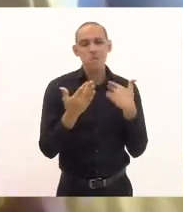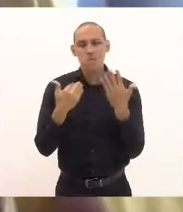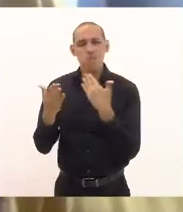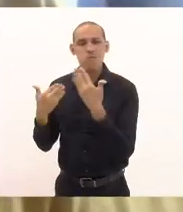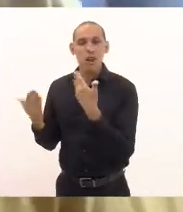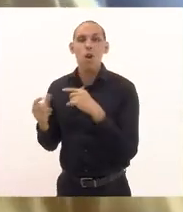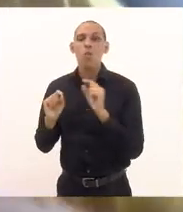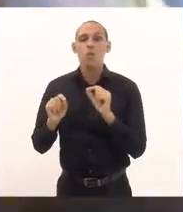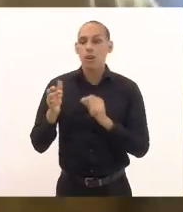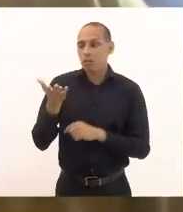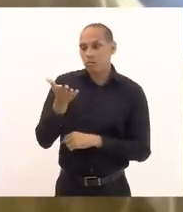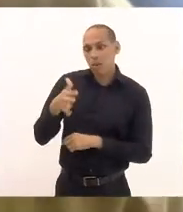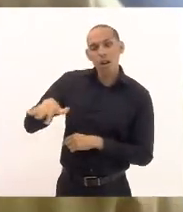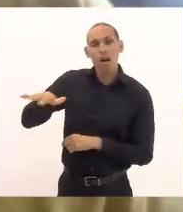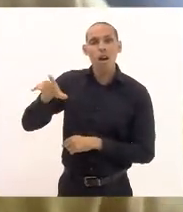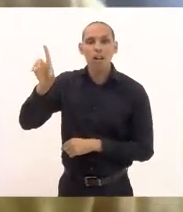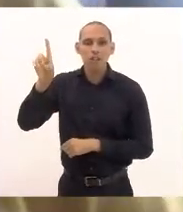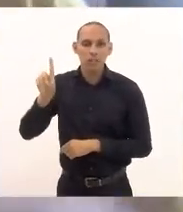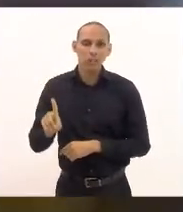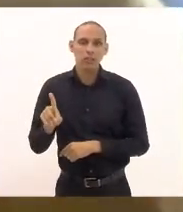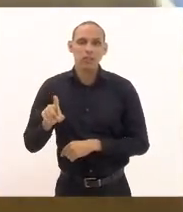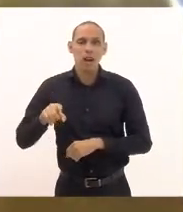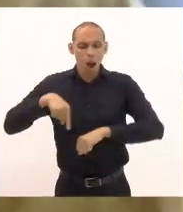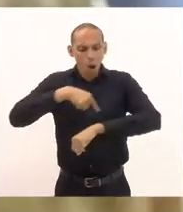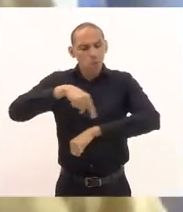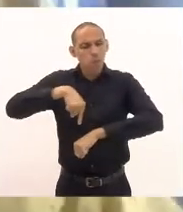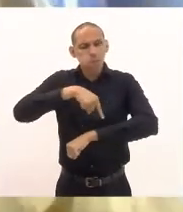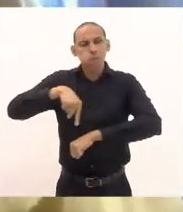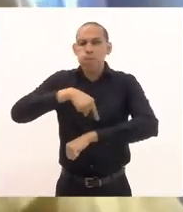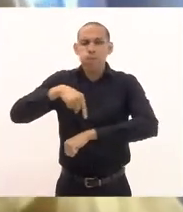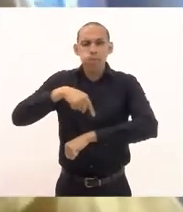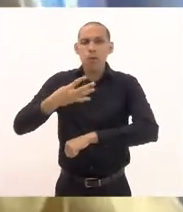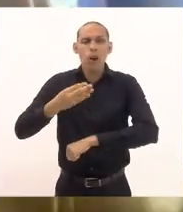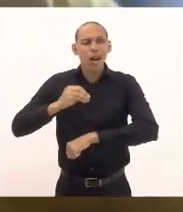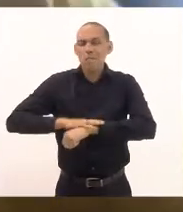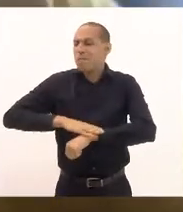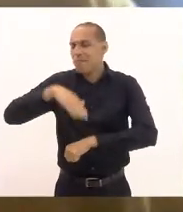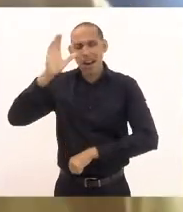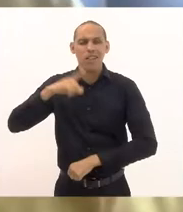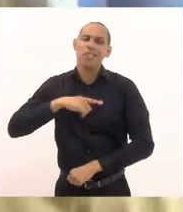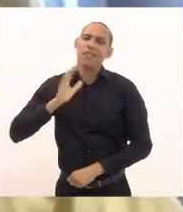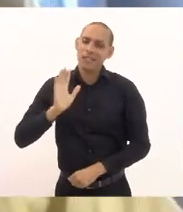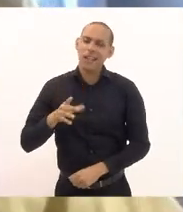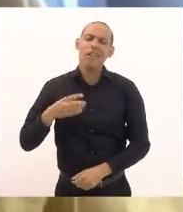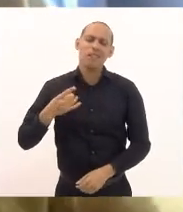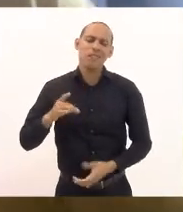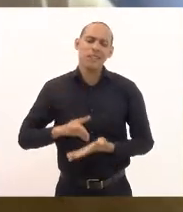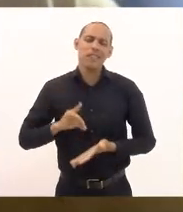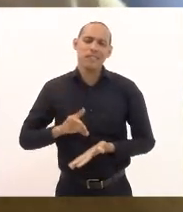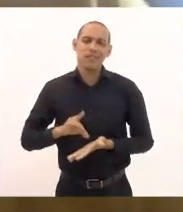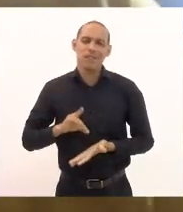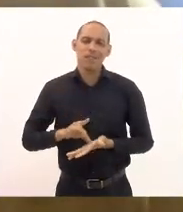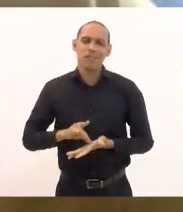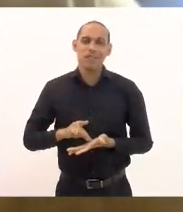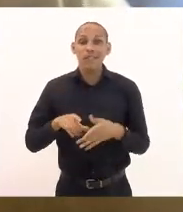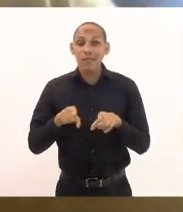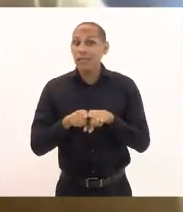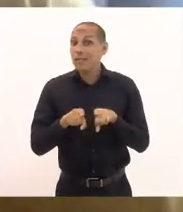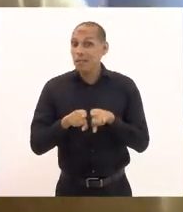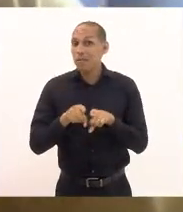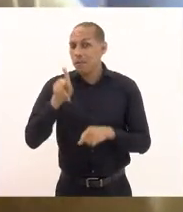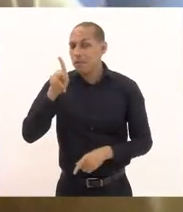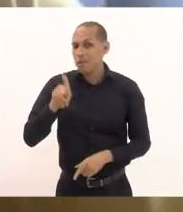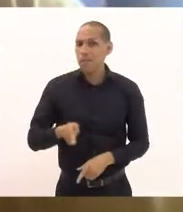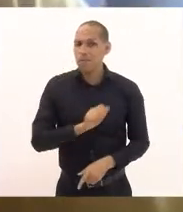que os diretores já têm uma carga horária muito maior do que 40 horas. Essa que é a verdade. Inclusive, presidente